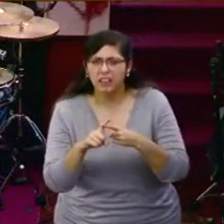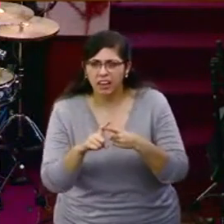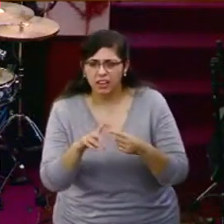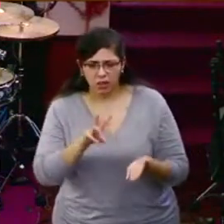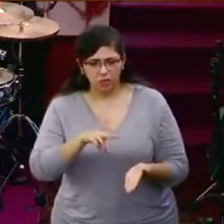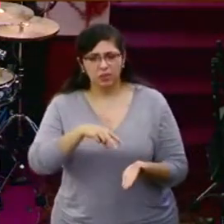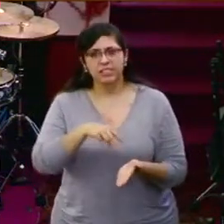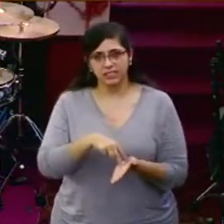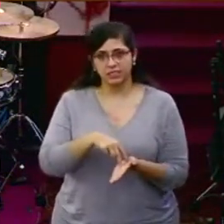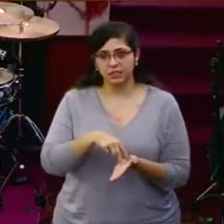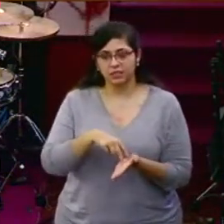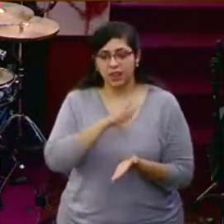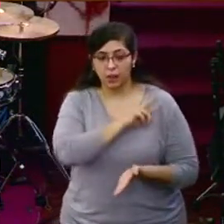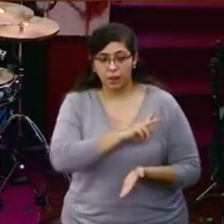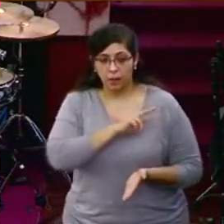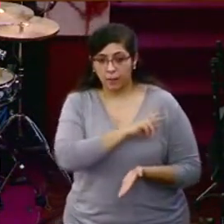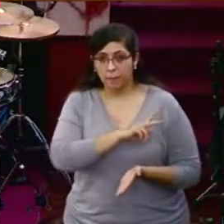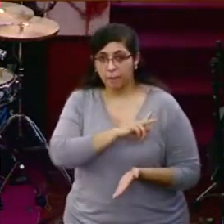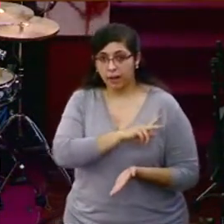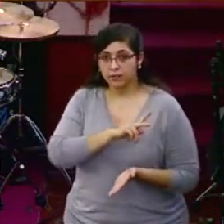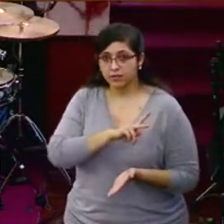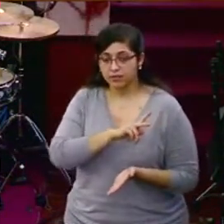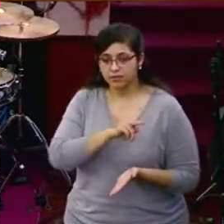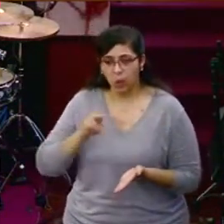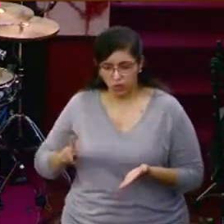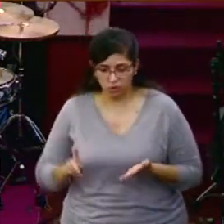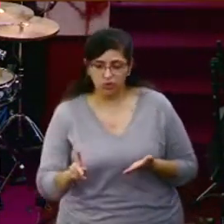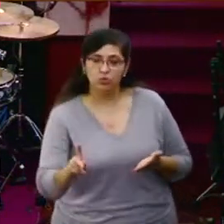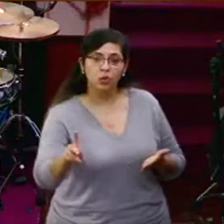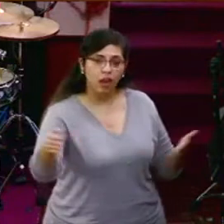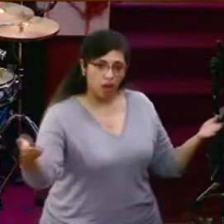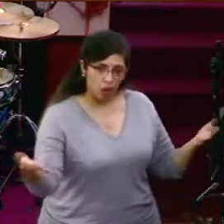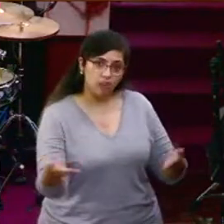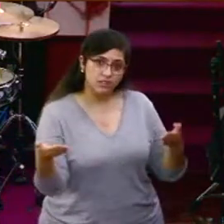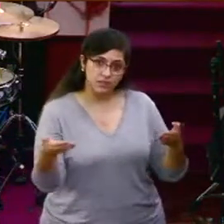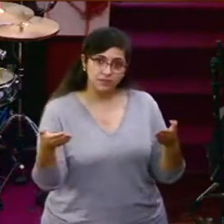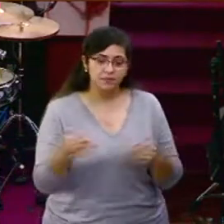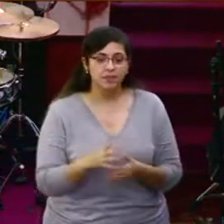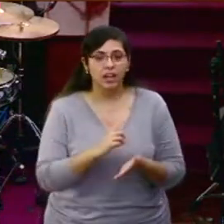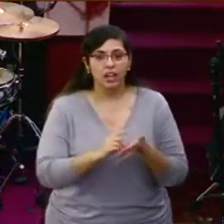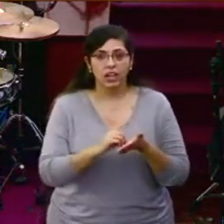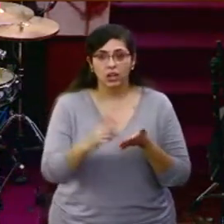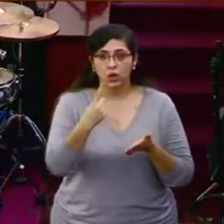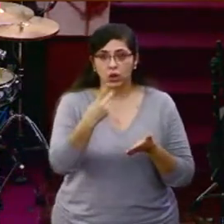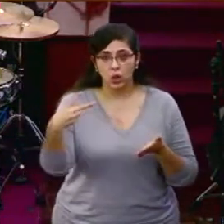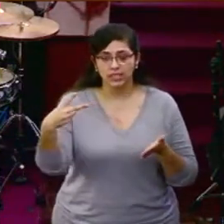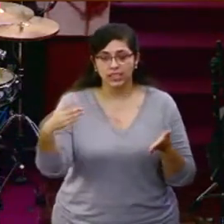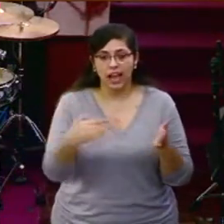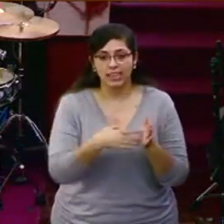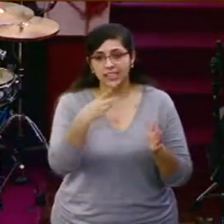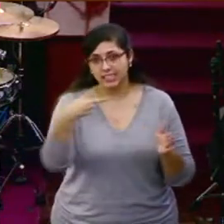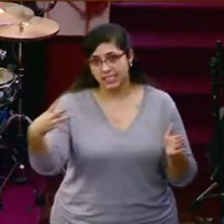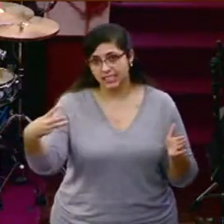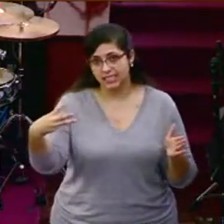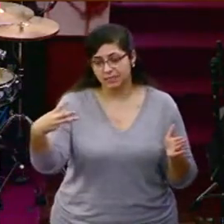fortalecimento de paulo é um legado para nós nos dias de hoje versículos 12 e 13 paulo vai